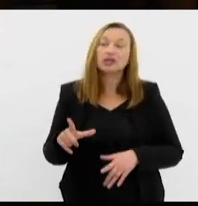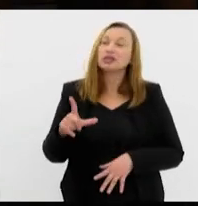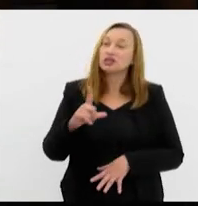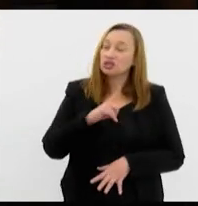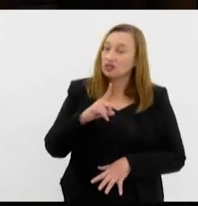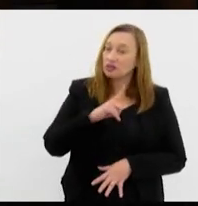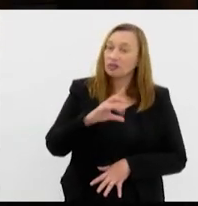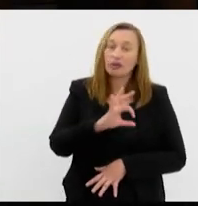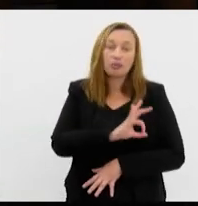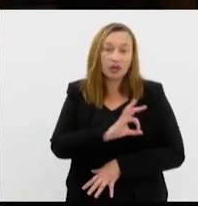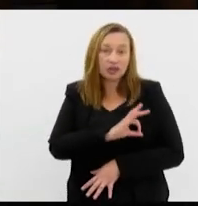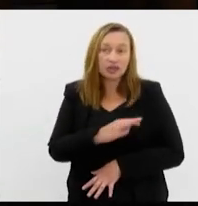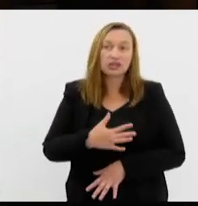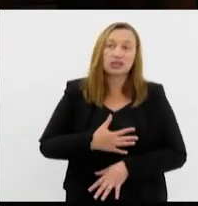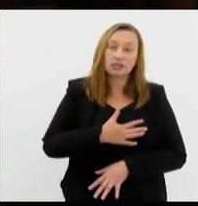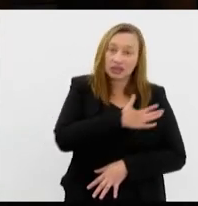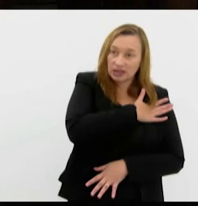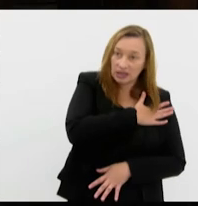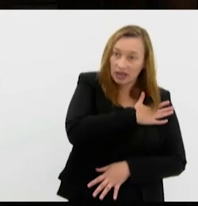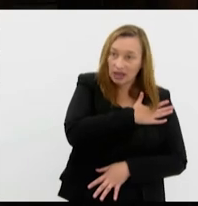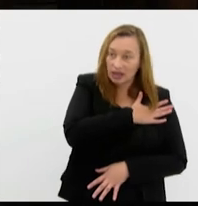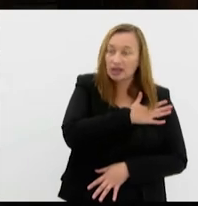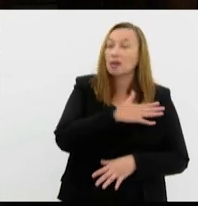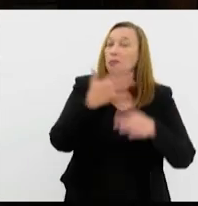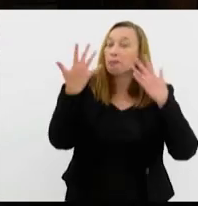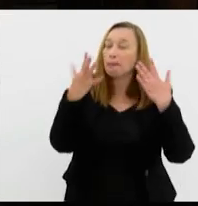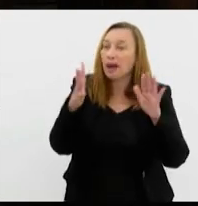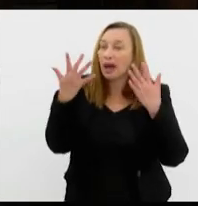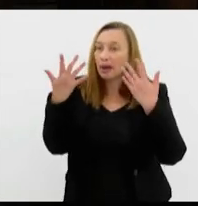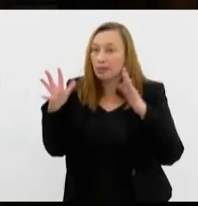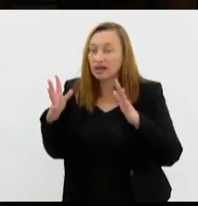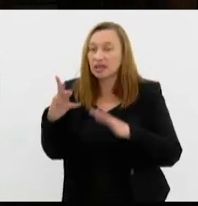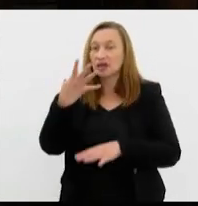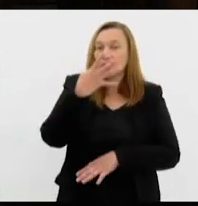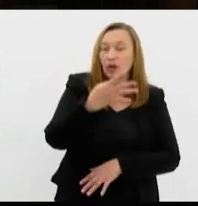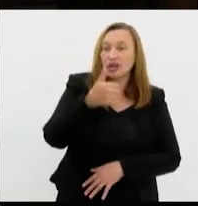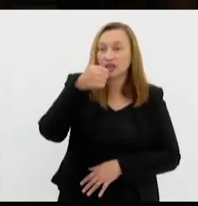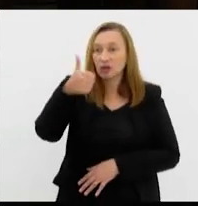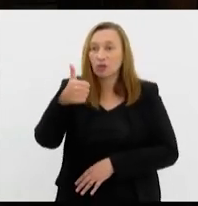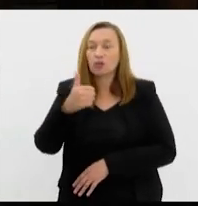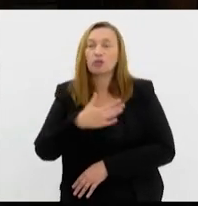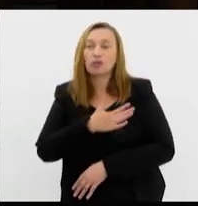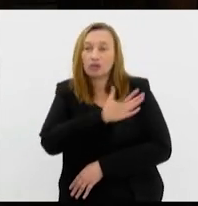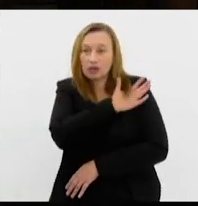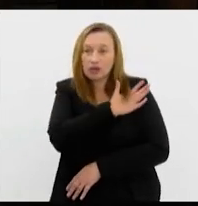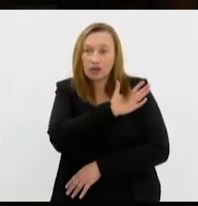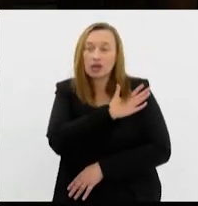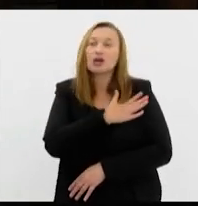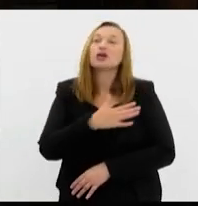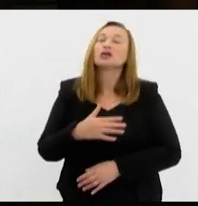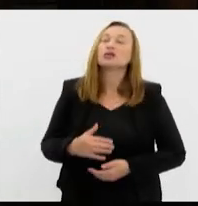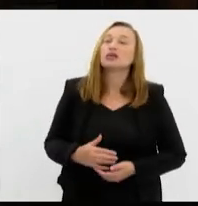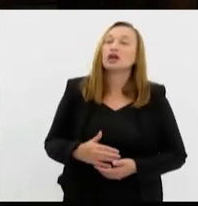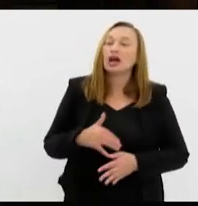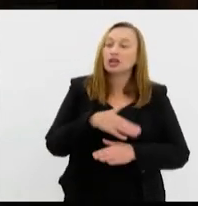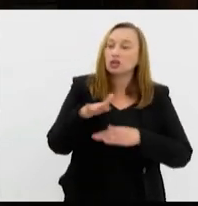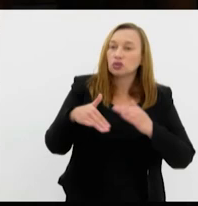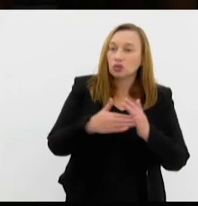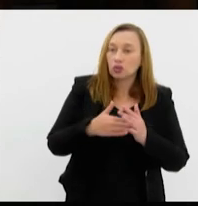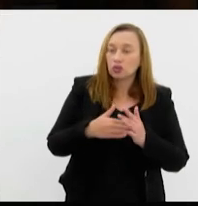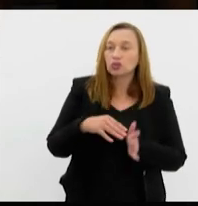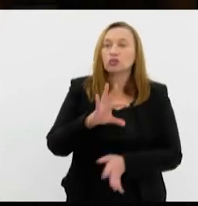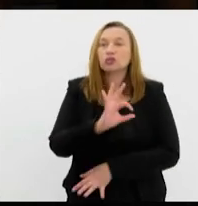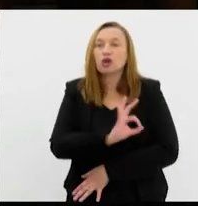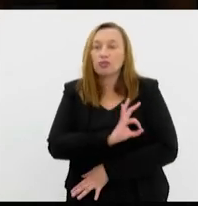atuante da Polícia Militar. Registro os parabéns ao 41 BPM, ao 9º BPM, ao 16º,